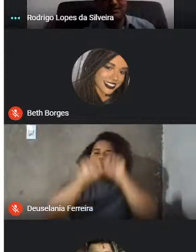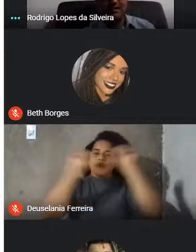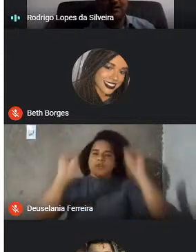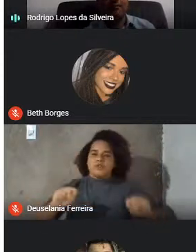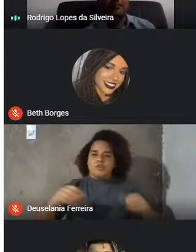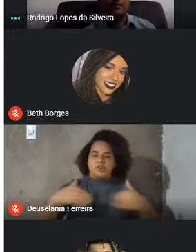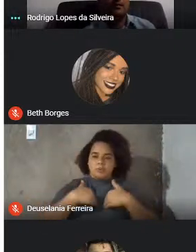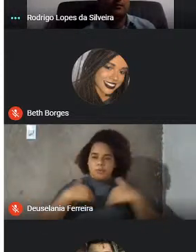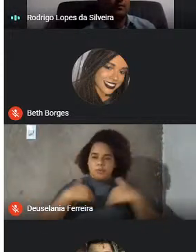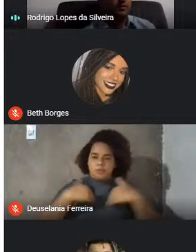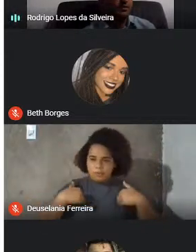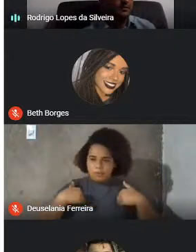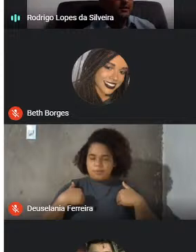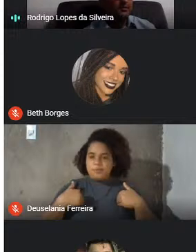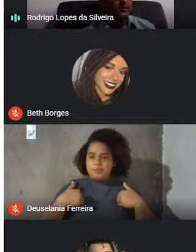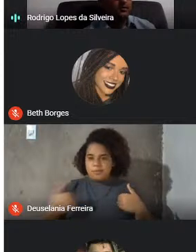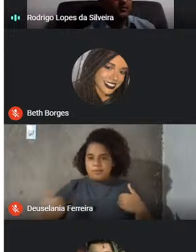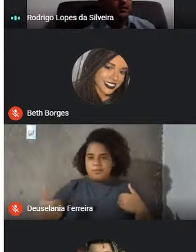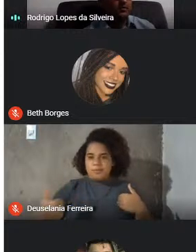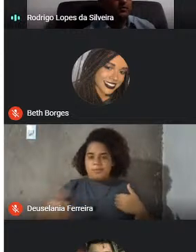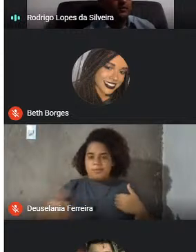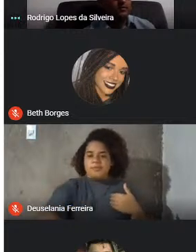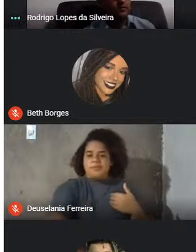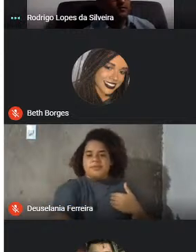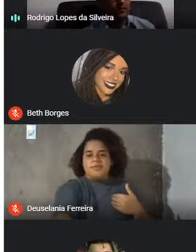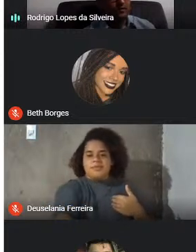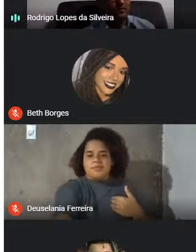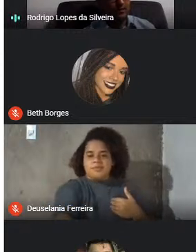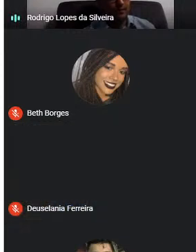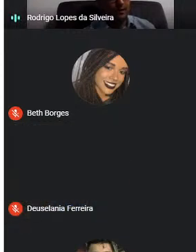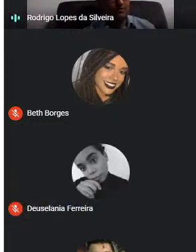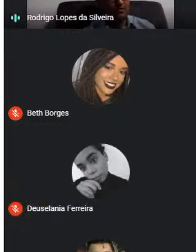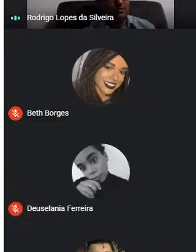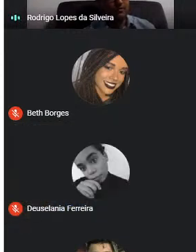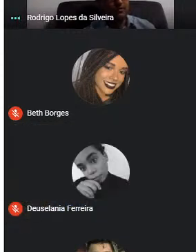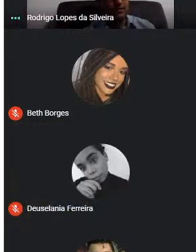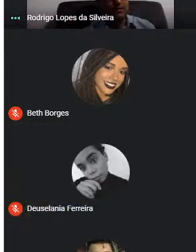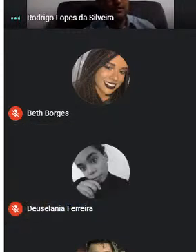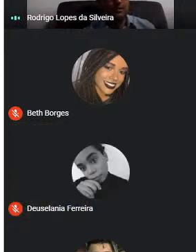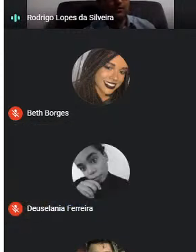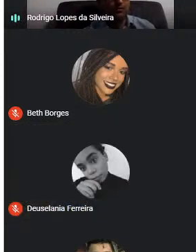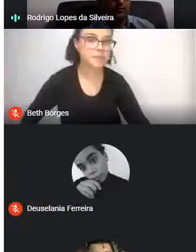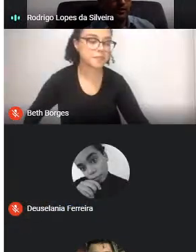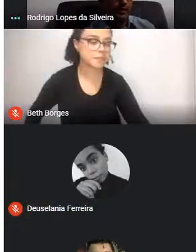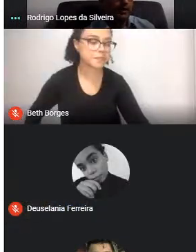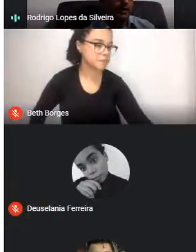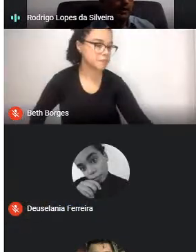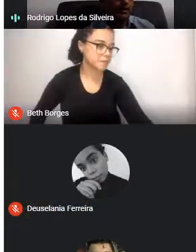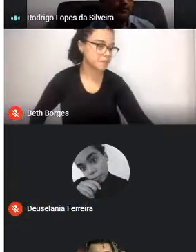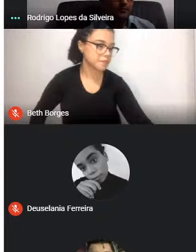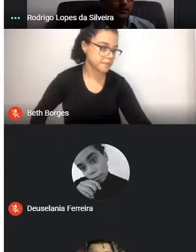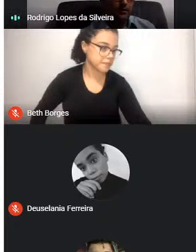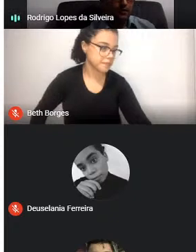cardíaca, tá? Onde também vai conseguindo visualizar a parte